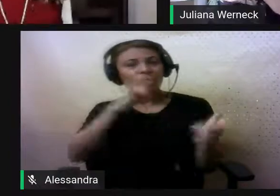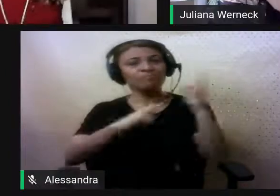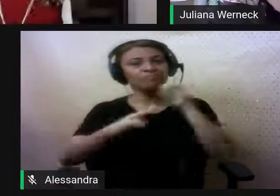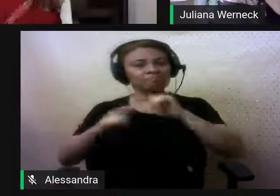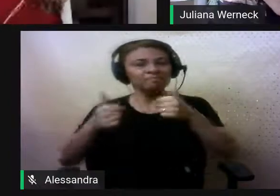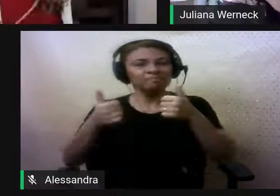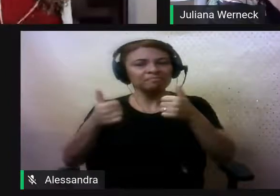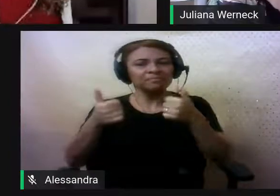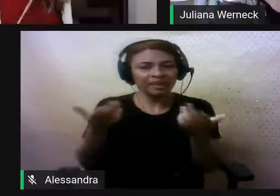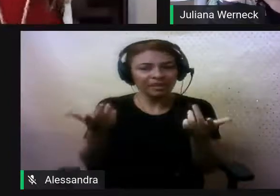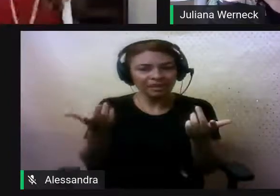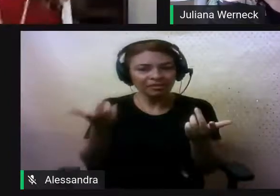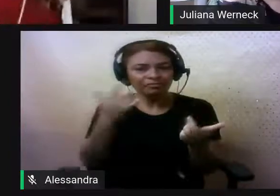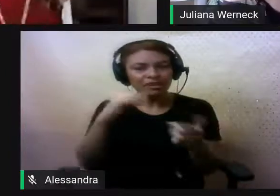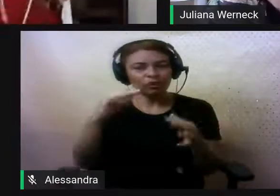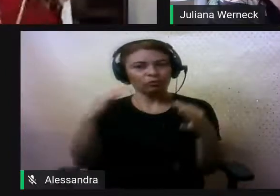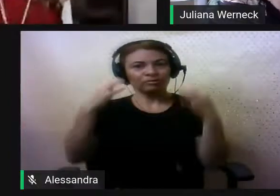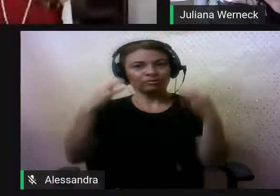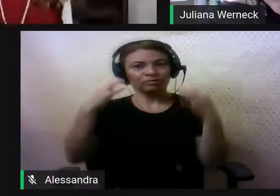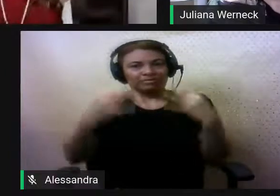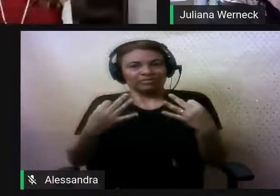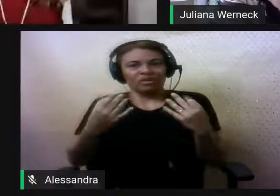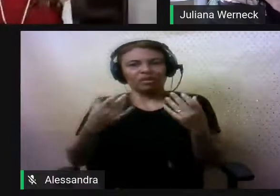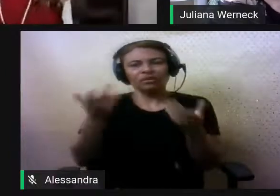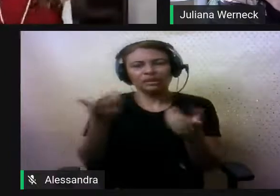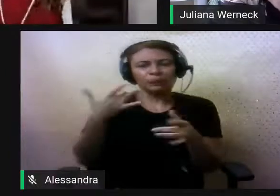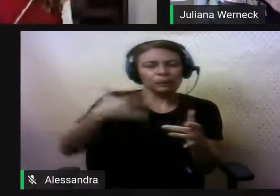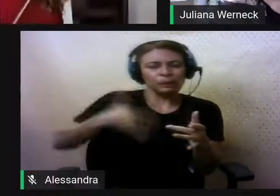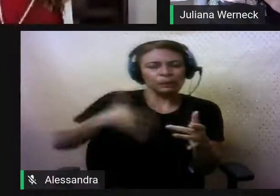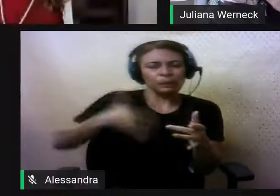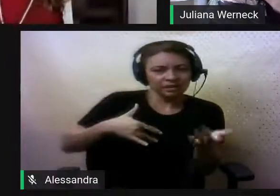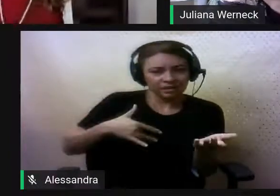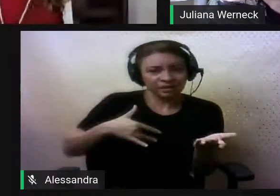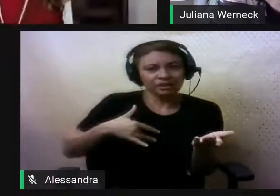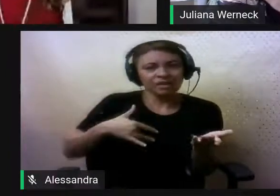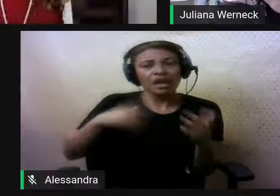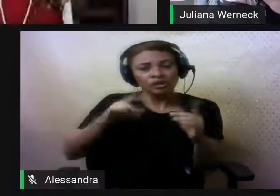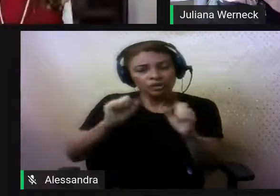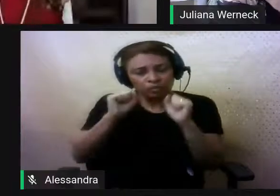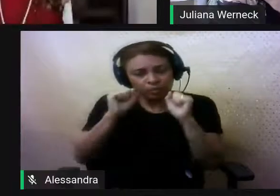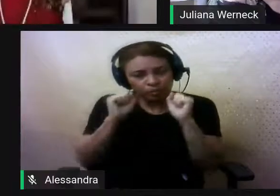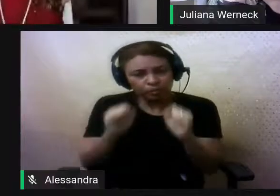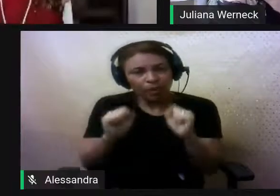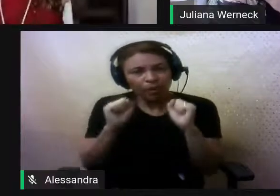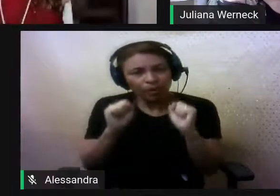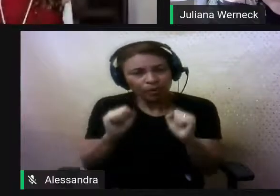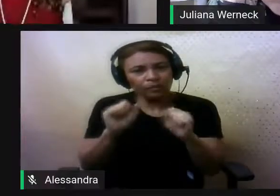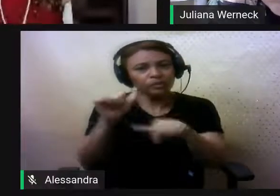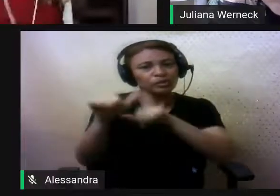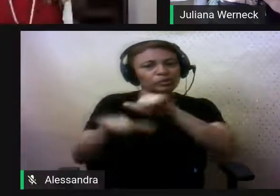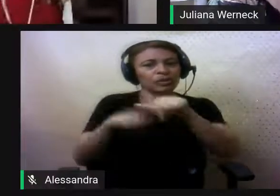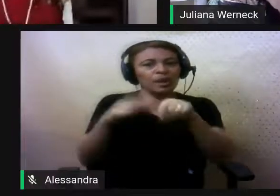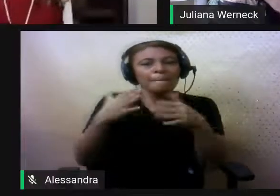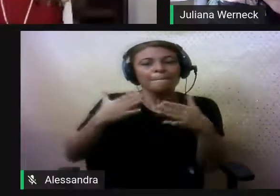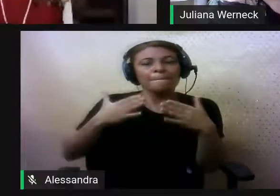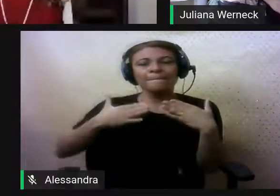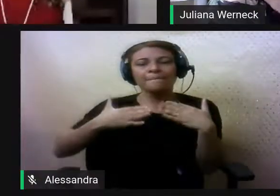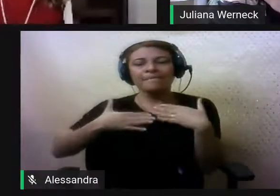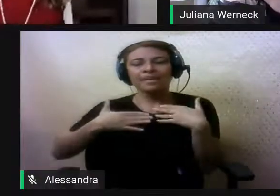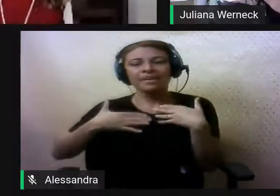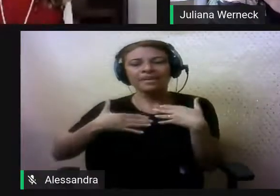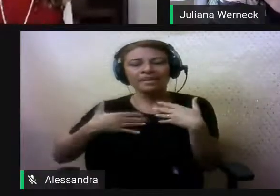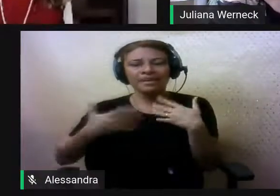protagonista? Você é o herói da sua história ou você ainda é vítima? Então, a gente tem esse poder, e isso não é uma coisa minha. Tem muita gente que